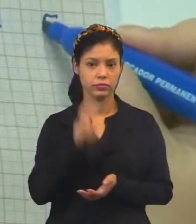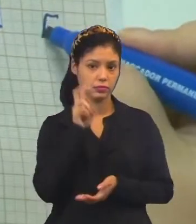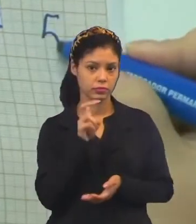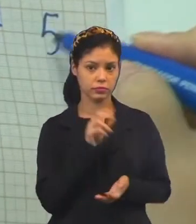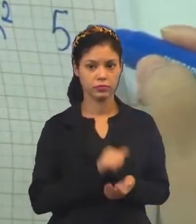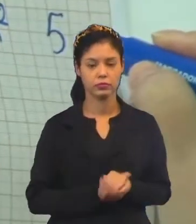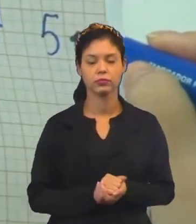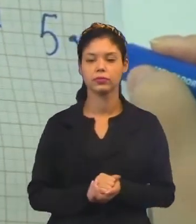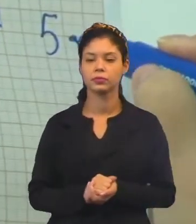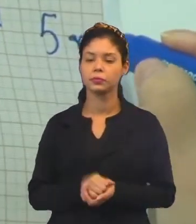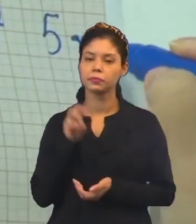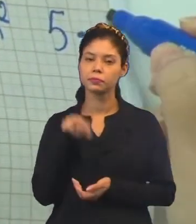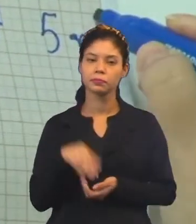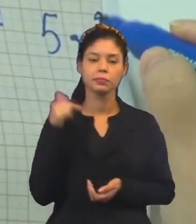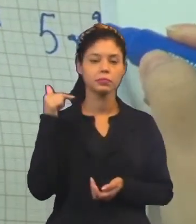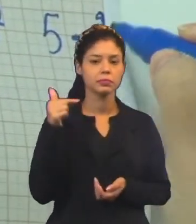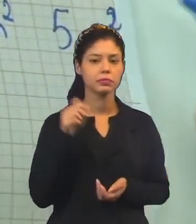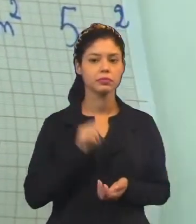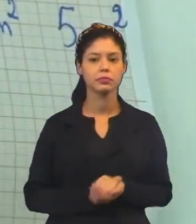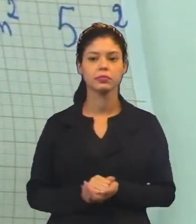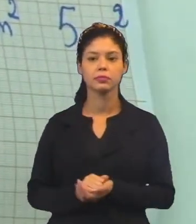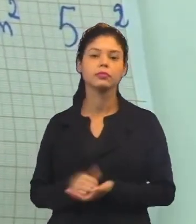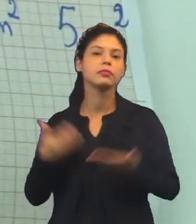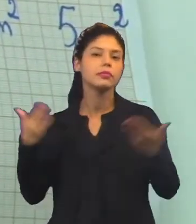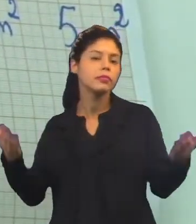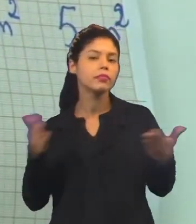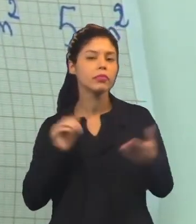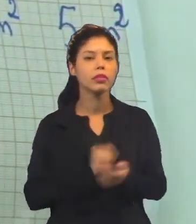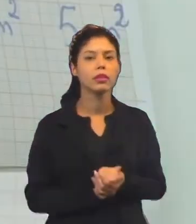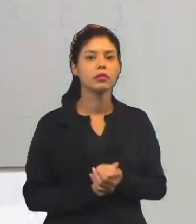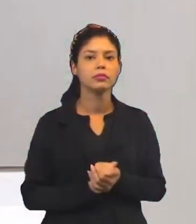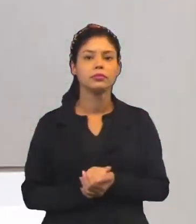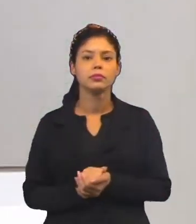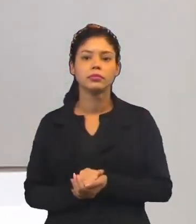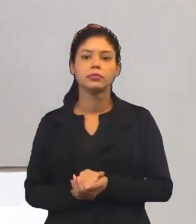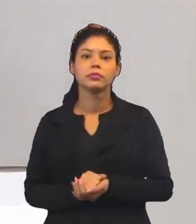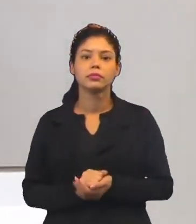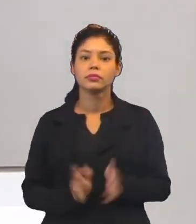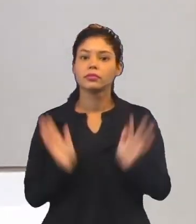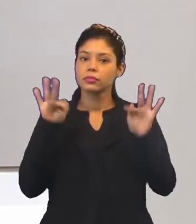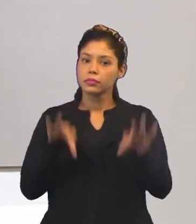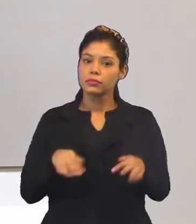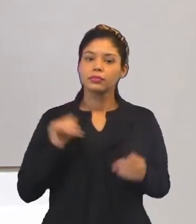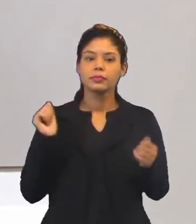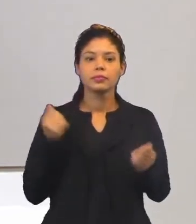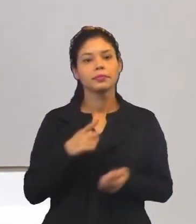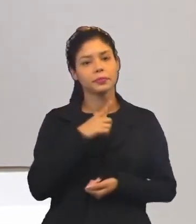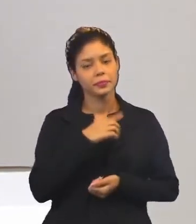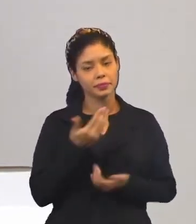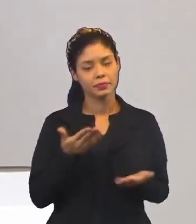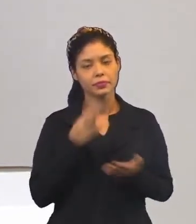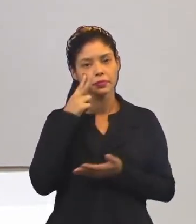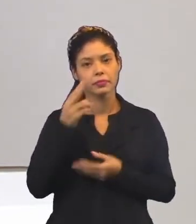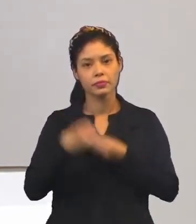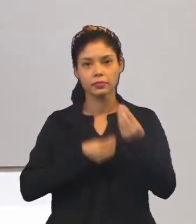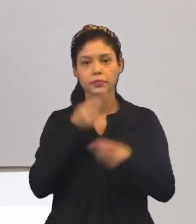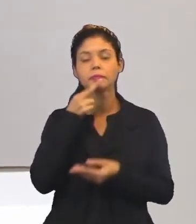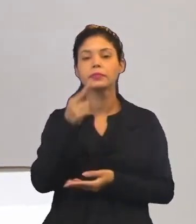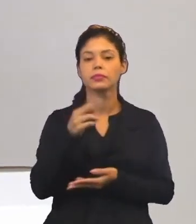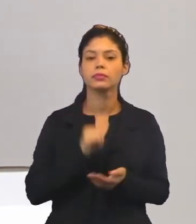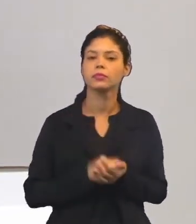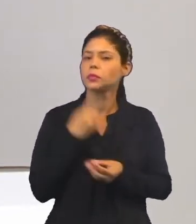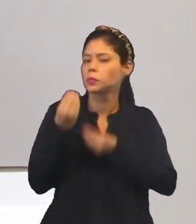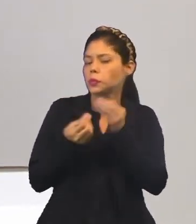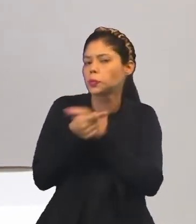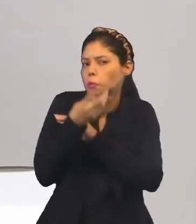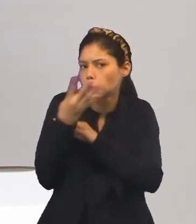5. 5 metros quadrados. Então, nós vamos, né, finalizar por aqui. Vimos aí como calcular,